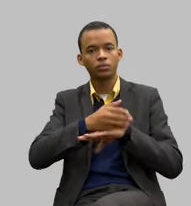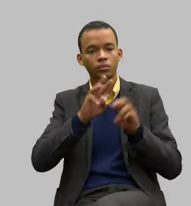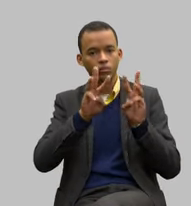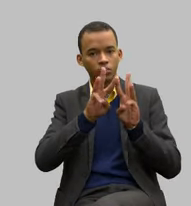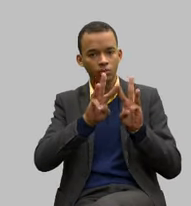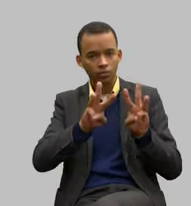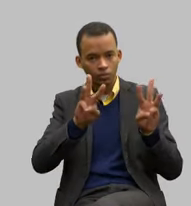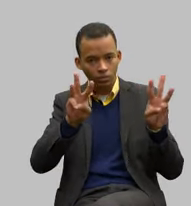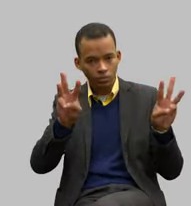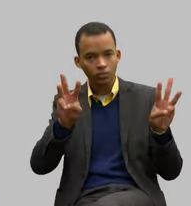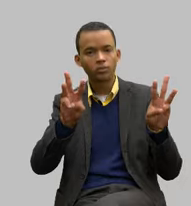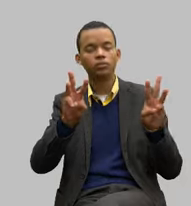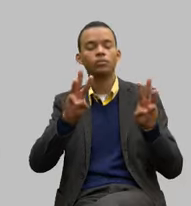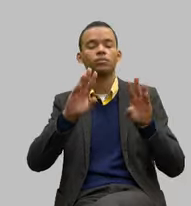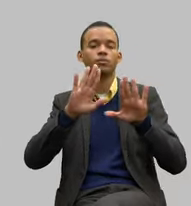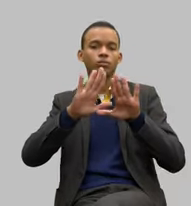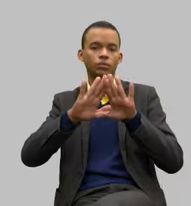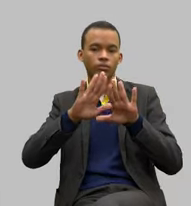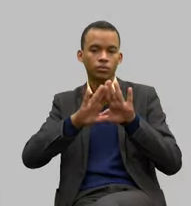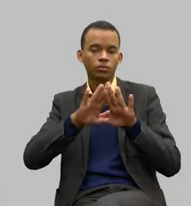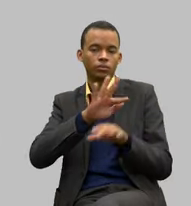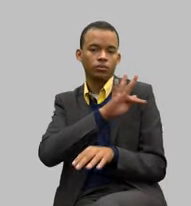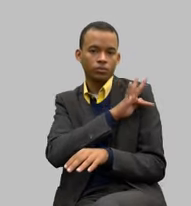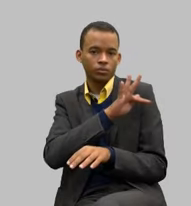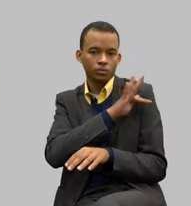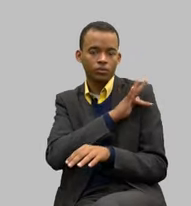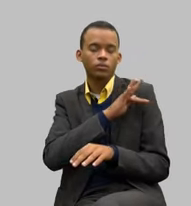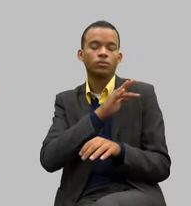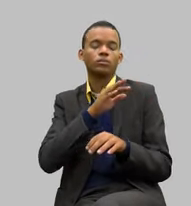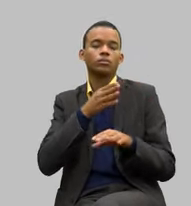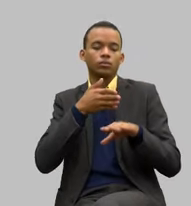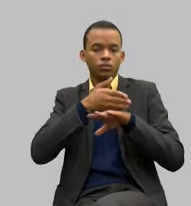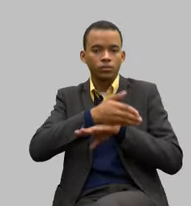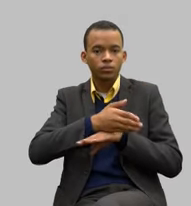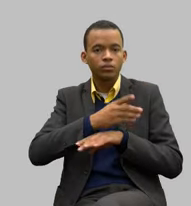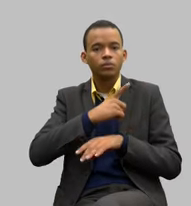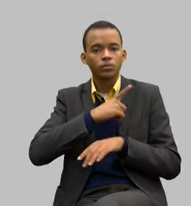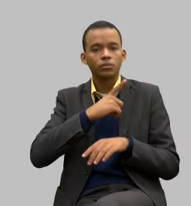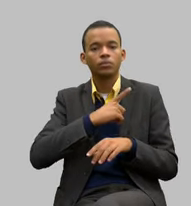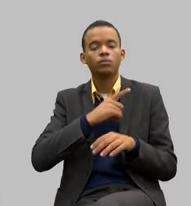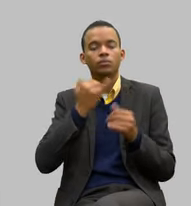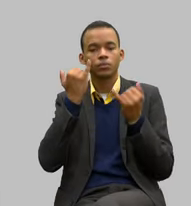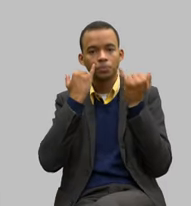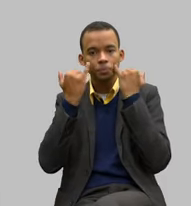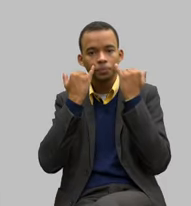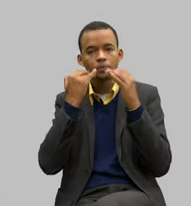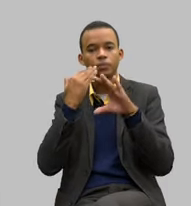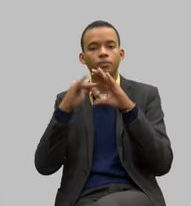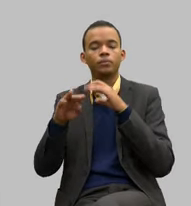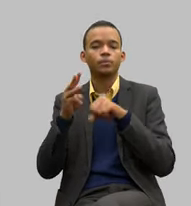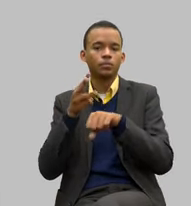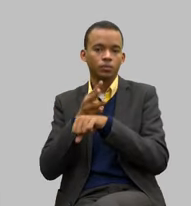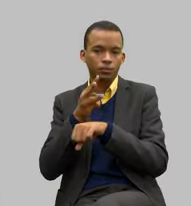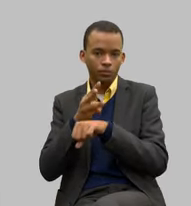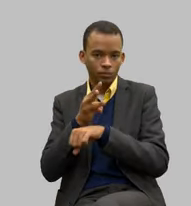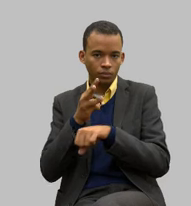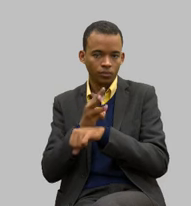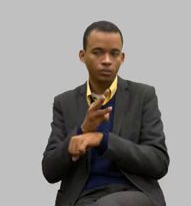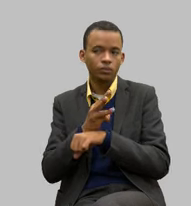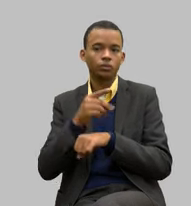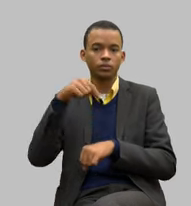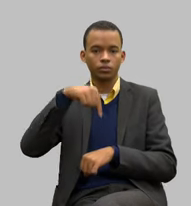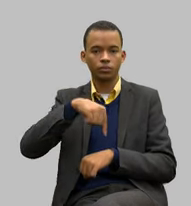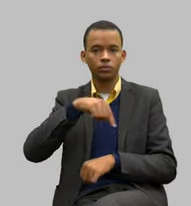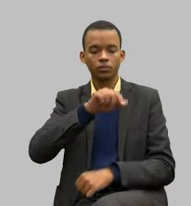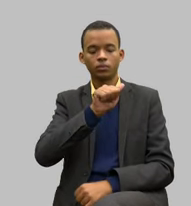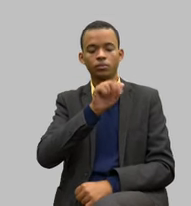reuniões do seu WhatsApp presidência informa que não há ata a ser lida por se tratar da primeira reunião conjunta dessas